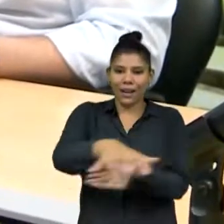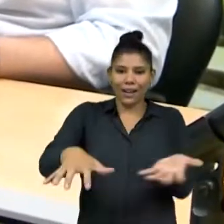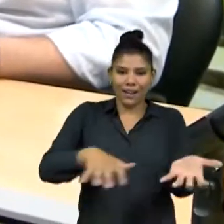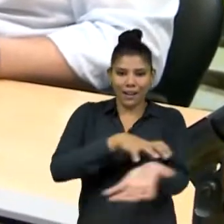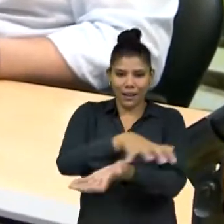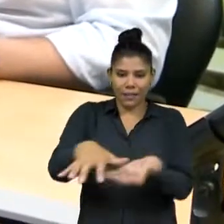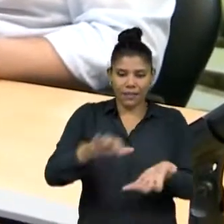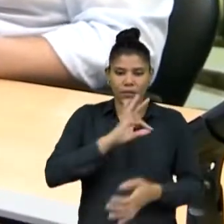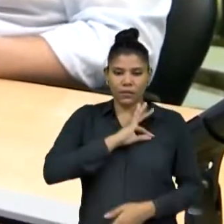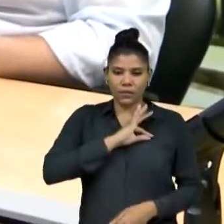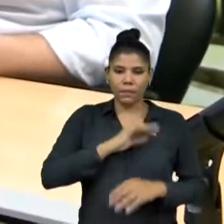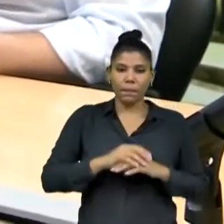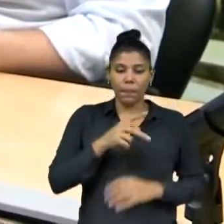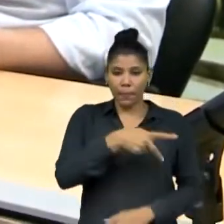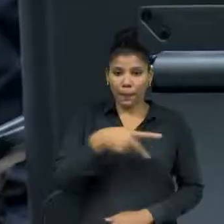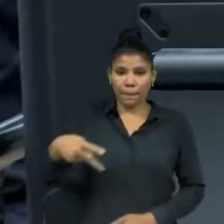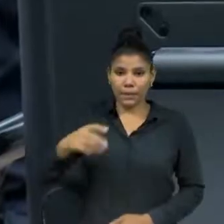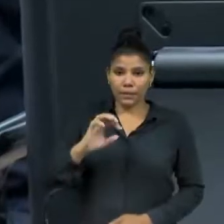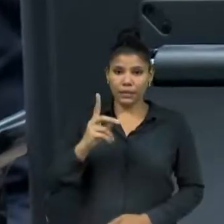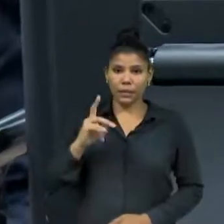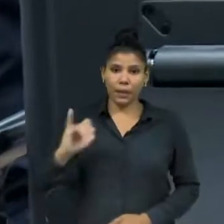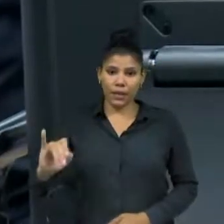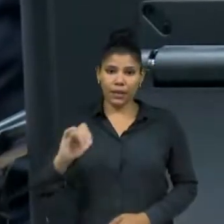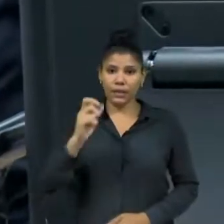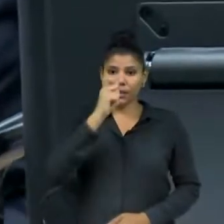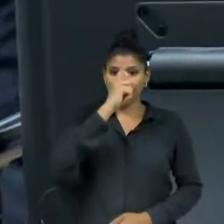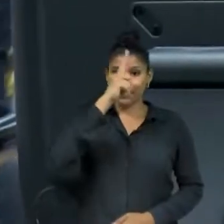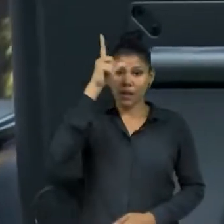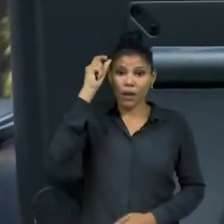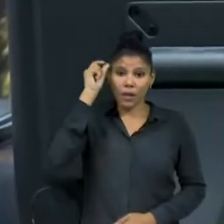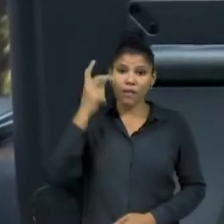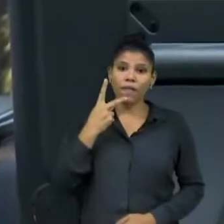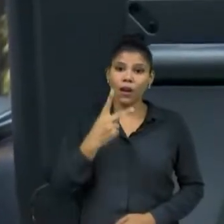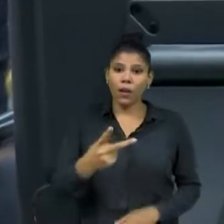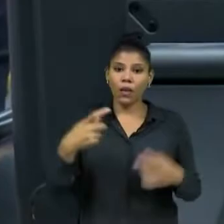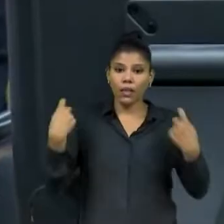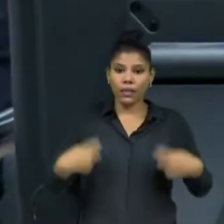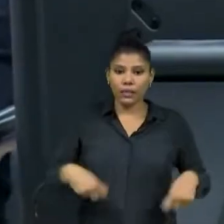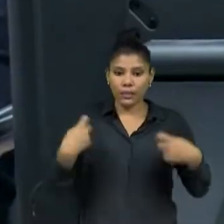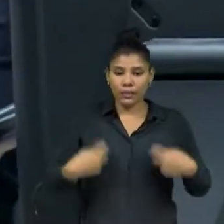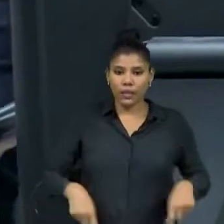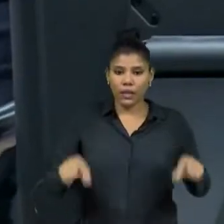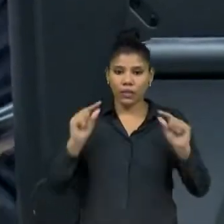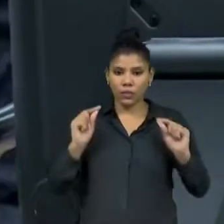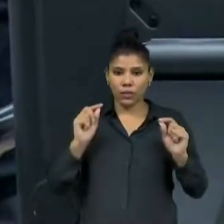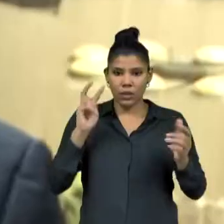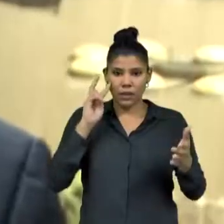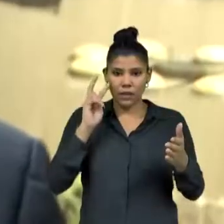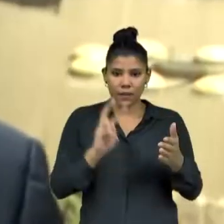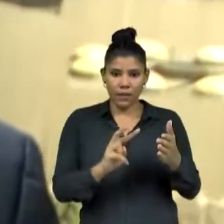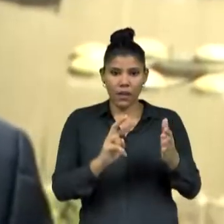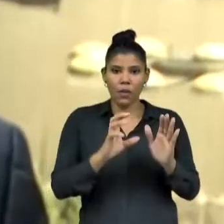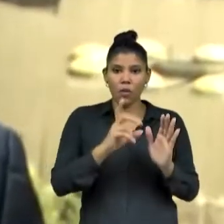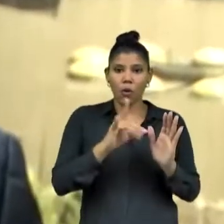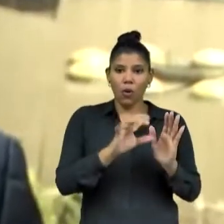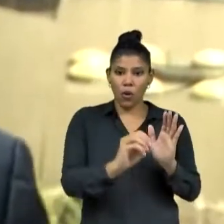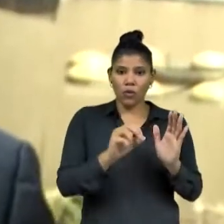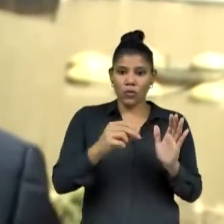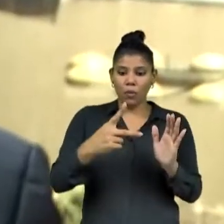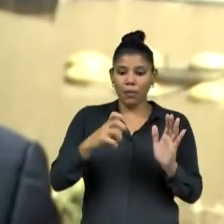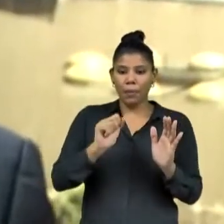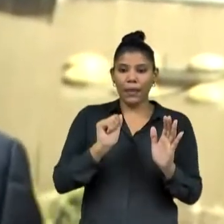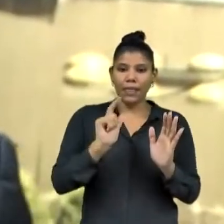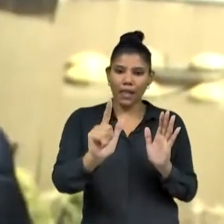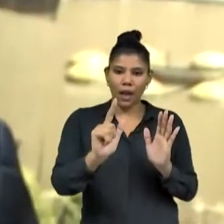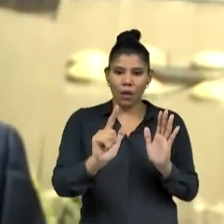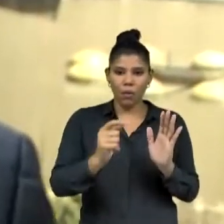presidente da CPI, deputado Salmito, ressaltou a necessidade de que seja observado o Código Penal Militar, que limita a participação